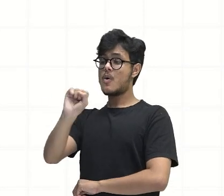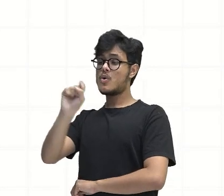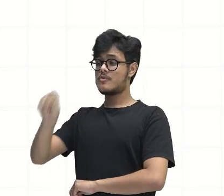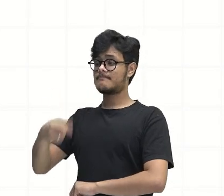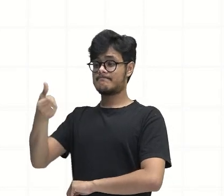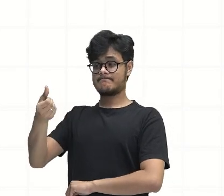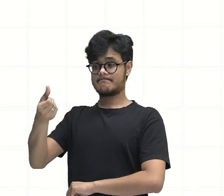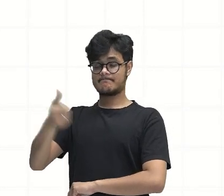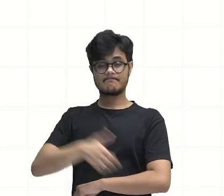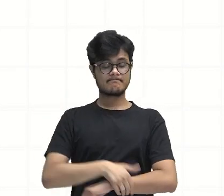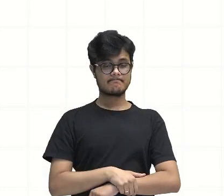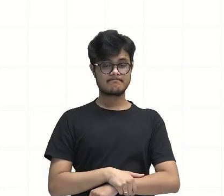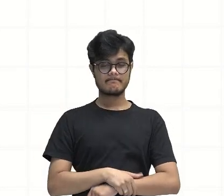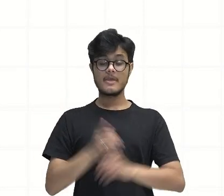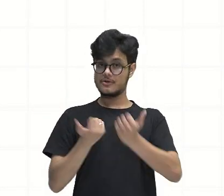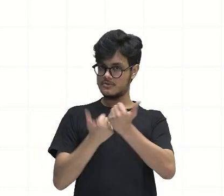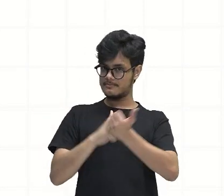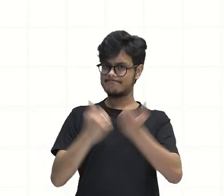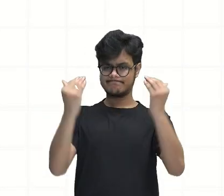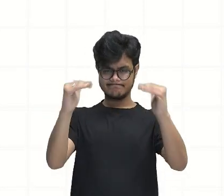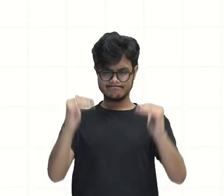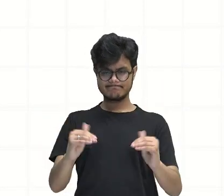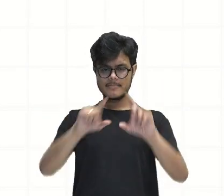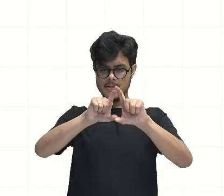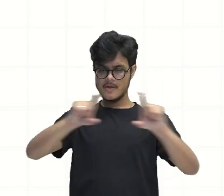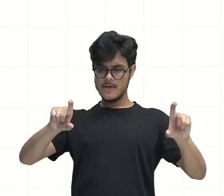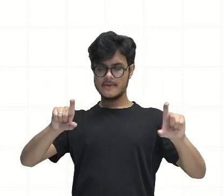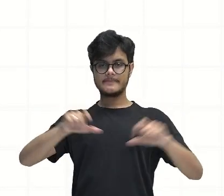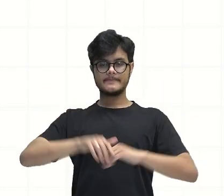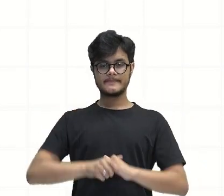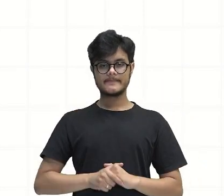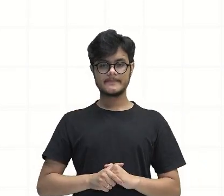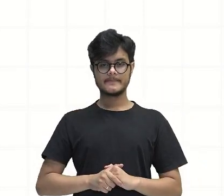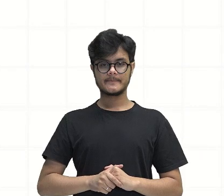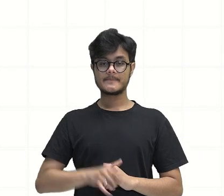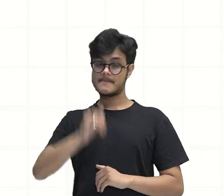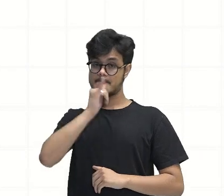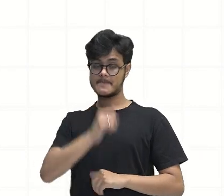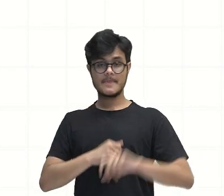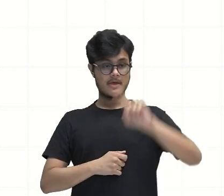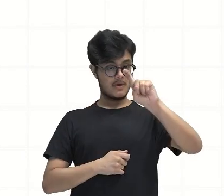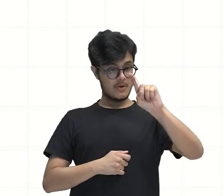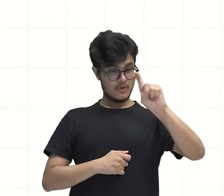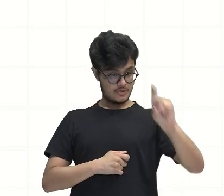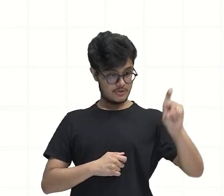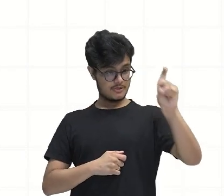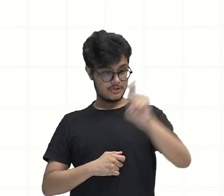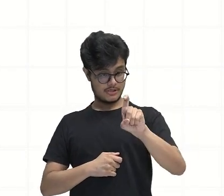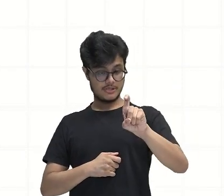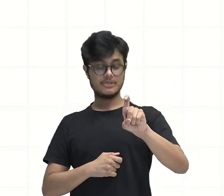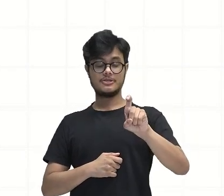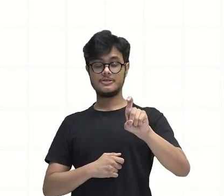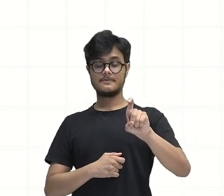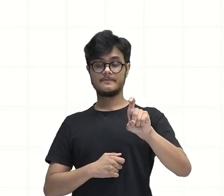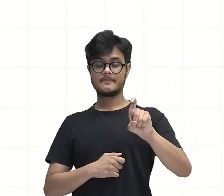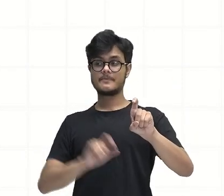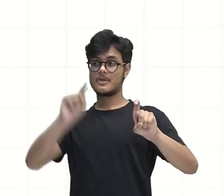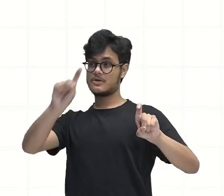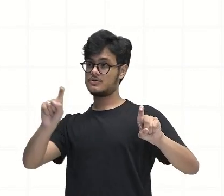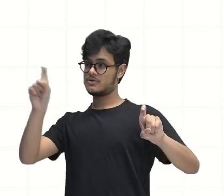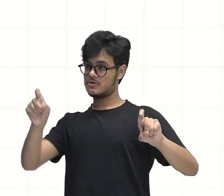aí, é só substituir, né? O x do hospital eu vou somar com o x da farmácia.